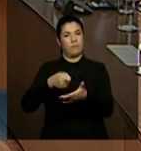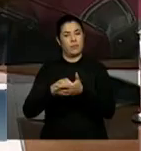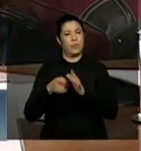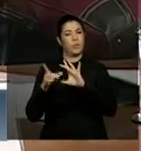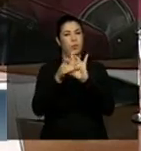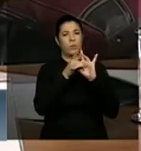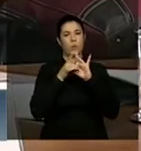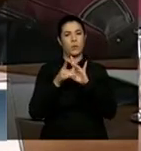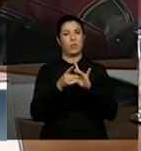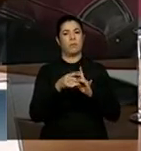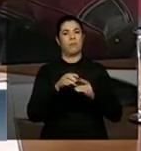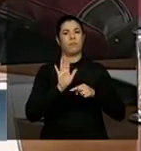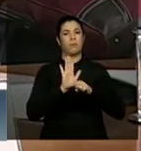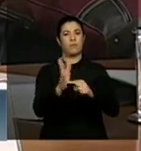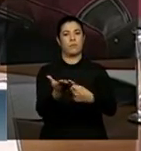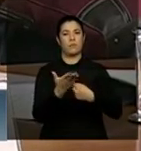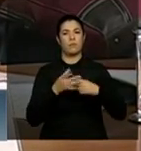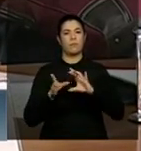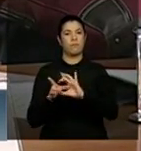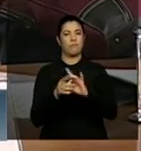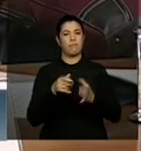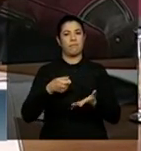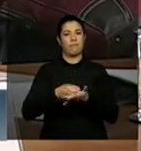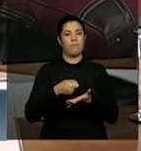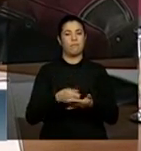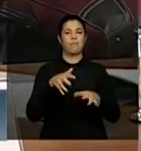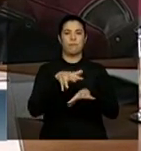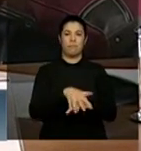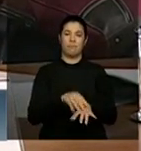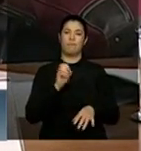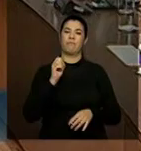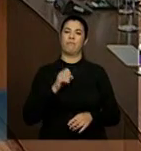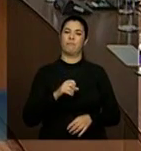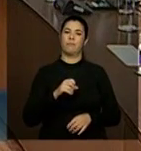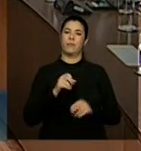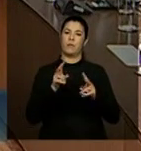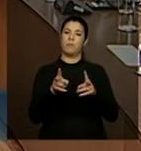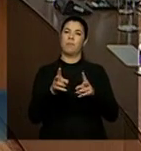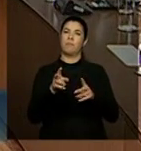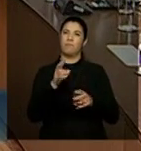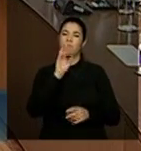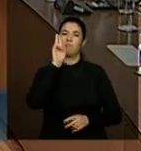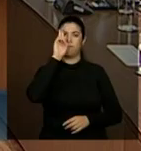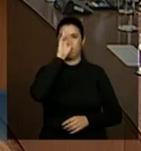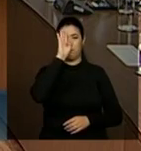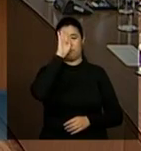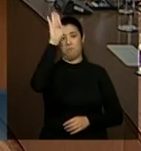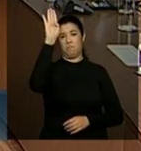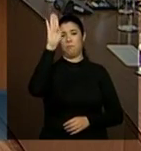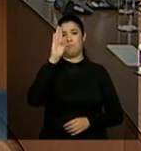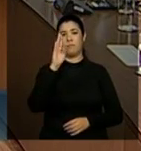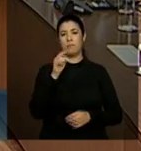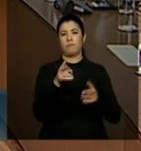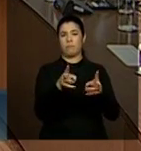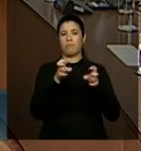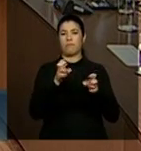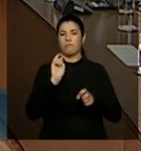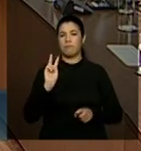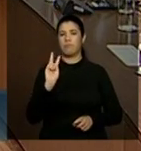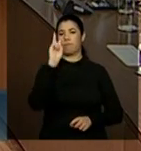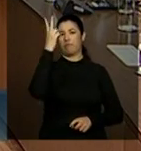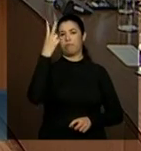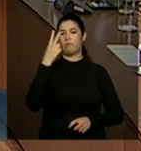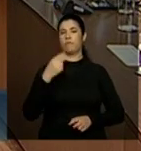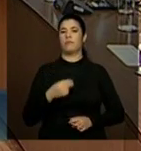sinérgica, tão colaborativa, tão integrada. Então, quero reconhecer, Marcos, né, essa nossa parceria